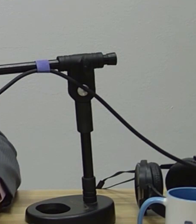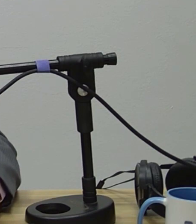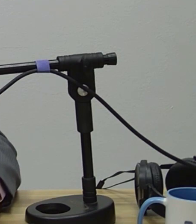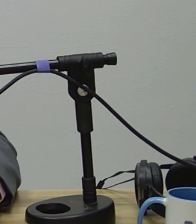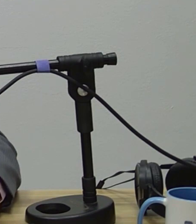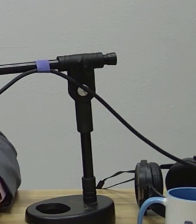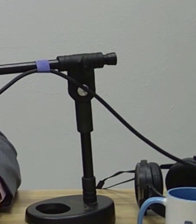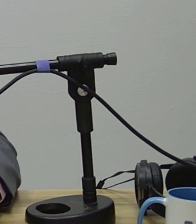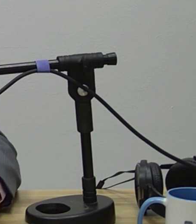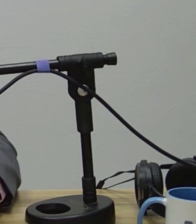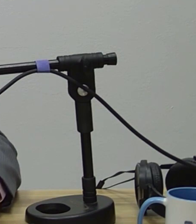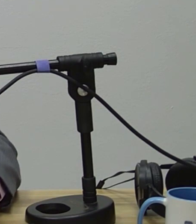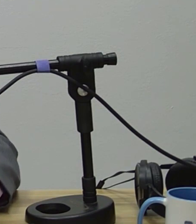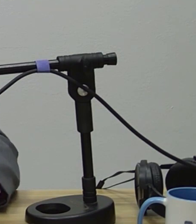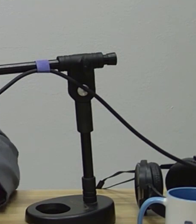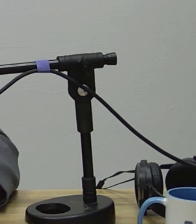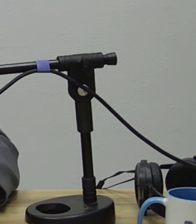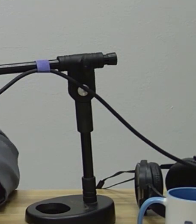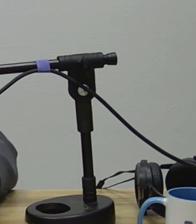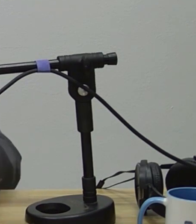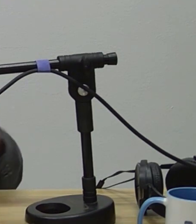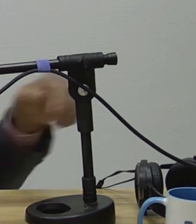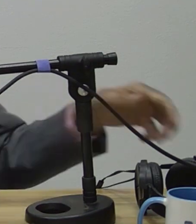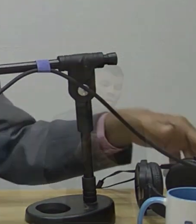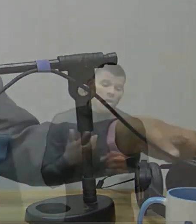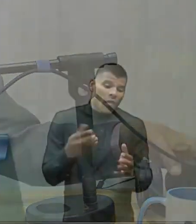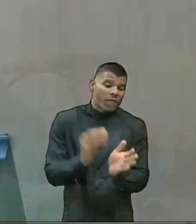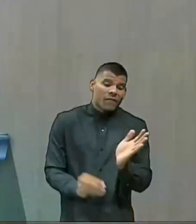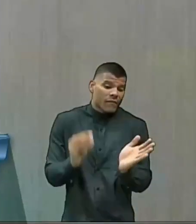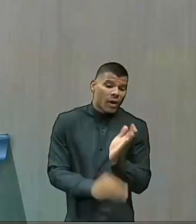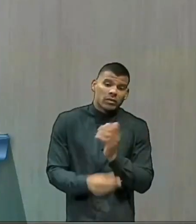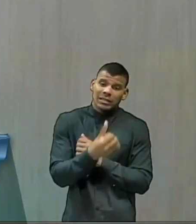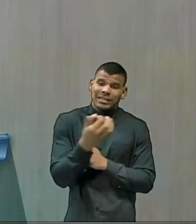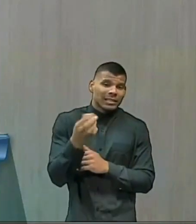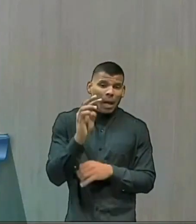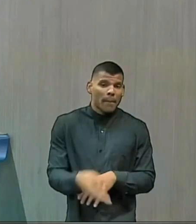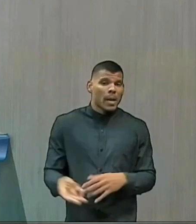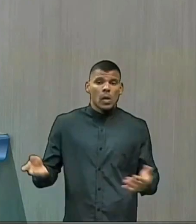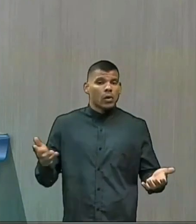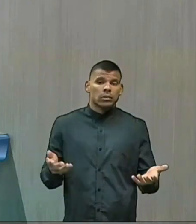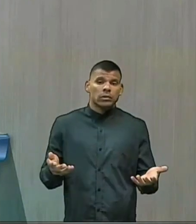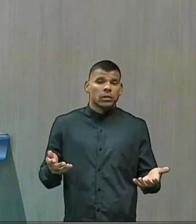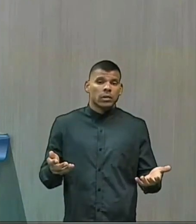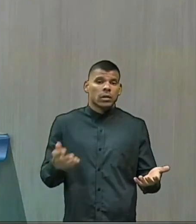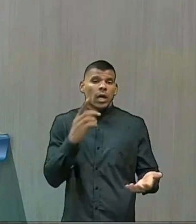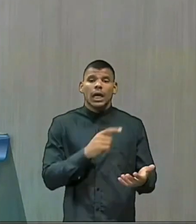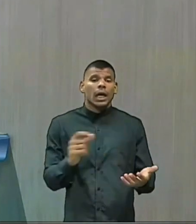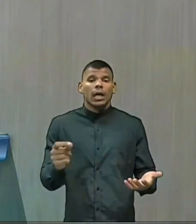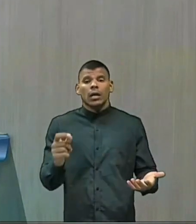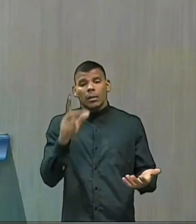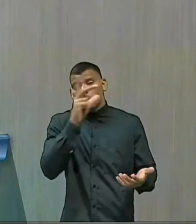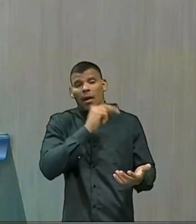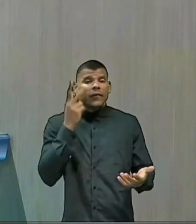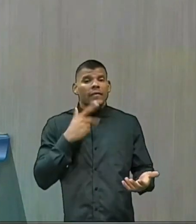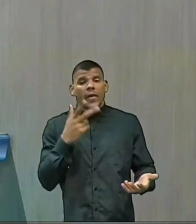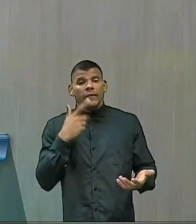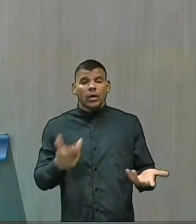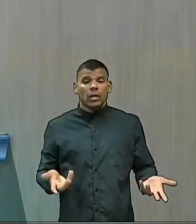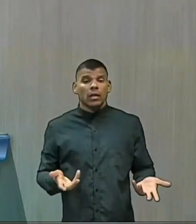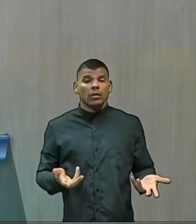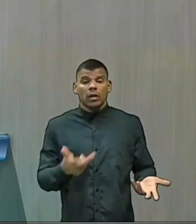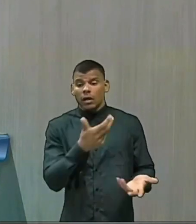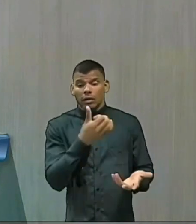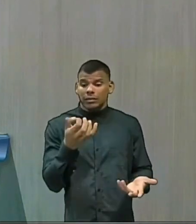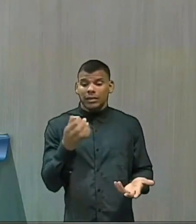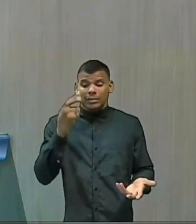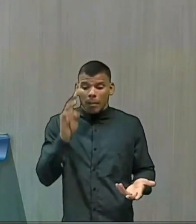tratam de pessoas com câncer. Vamos ouvi-lo. Aí cai no colo do prefeito de Fortaleza, quer dizer que é ele que tem